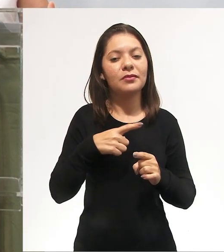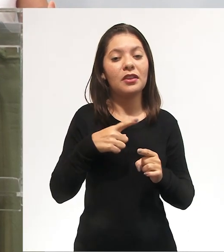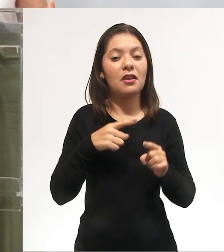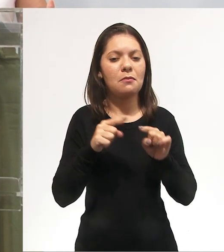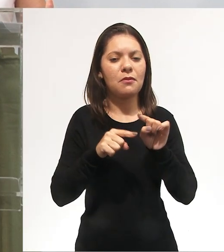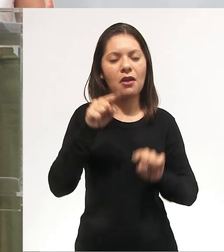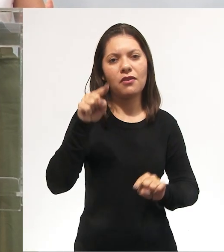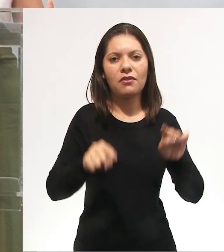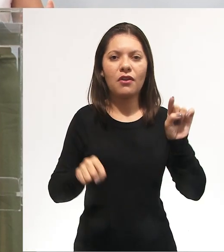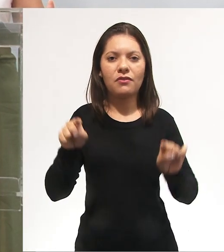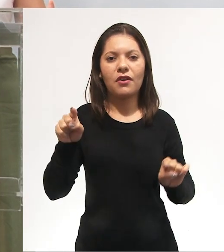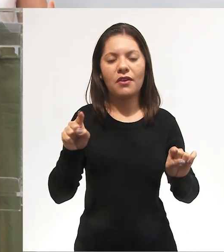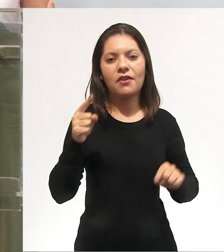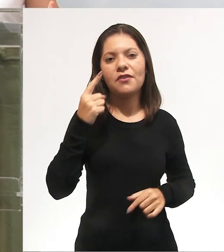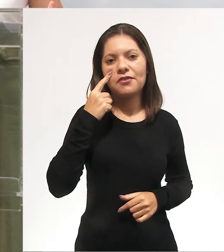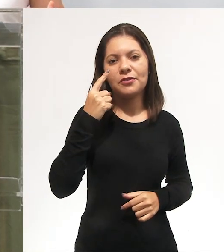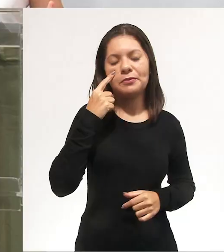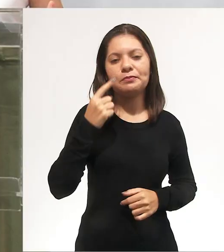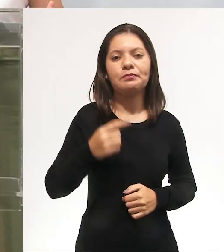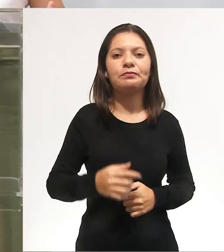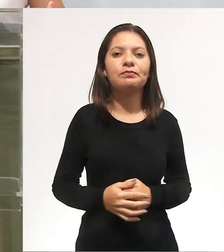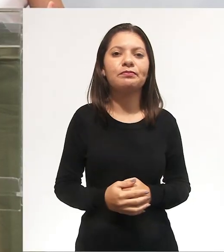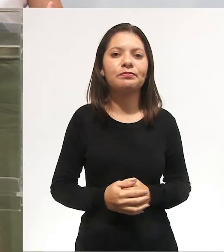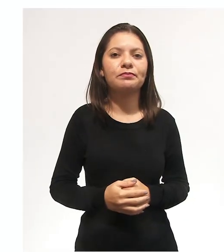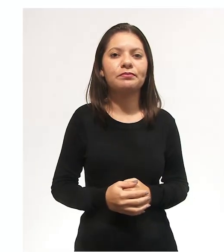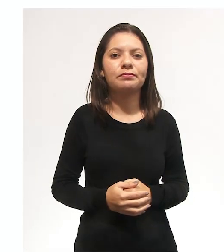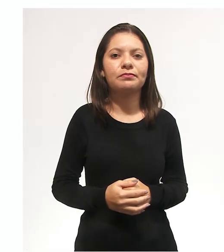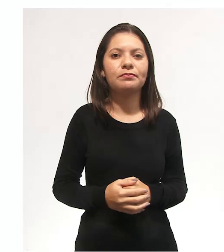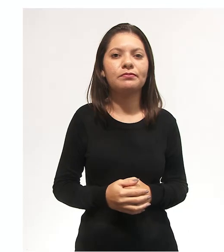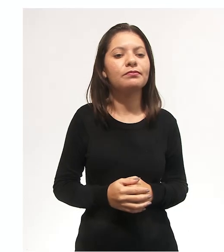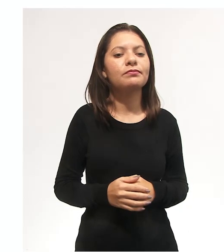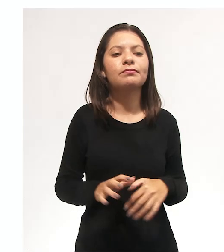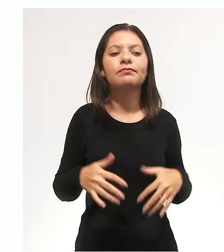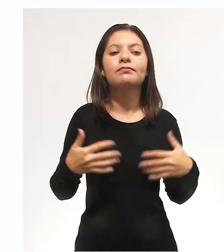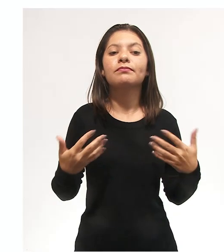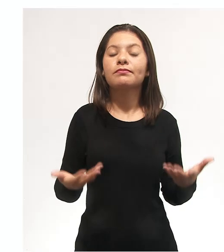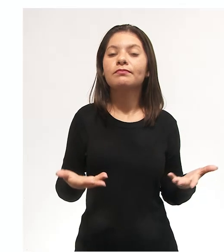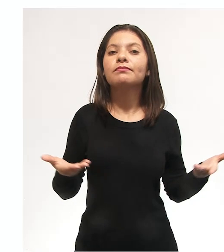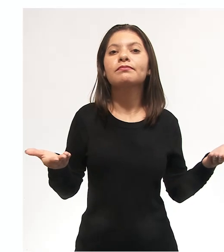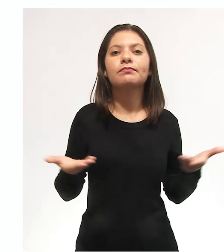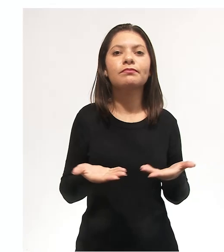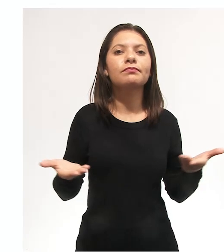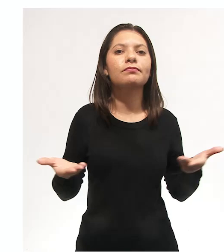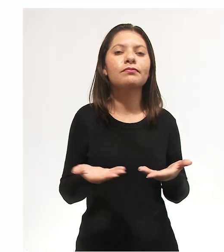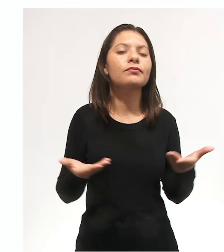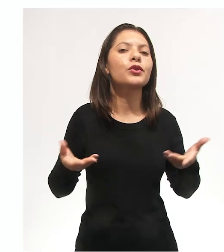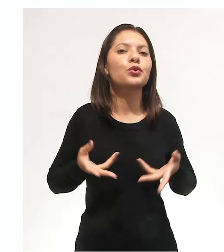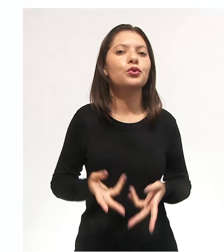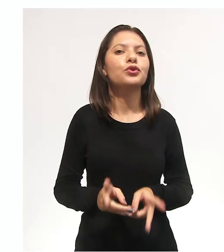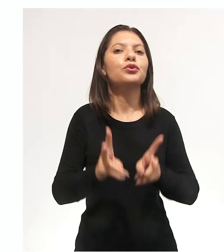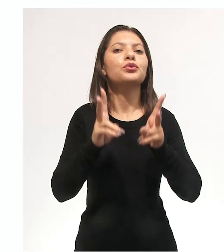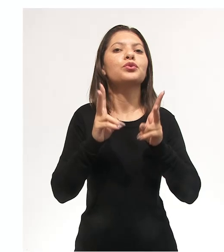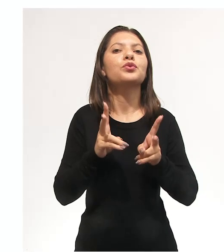os tipos de variações que nós vamos ver em seguida. Então, retomando aqui, né? A